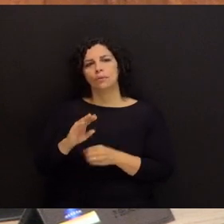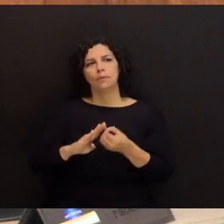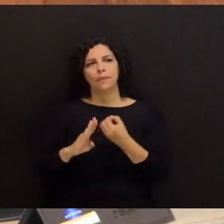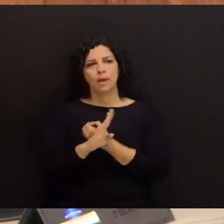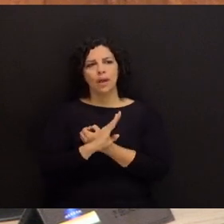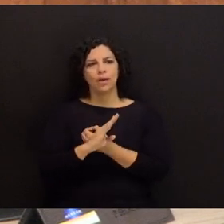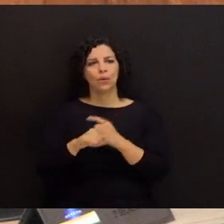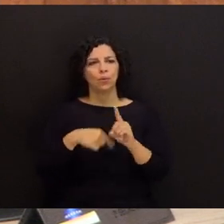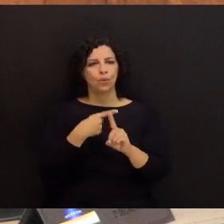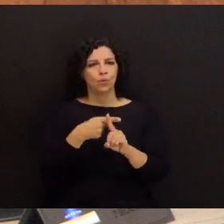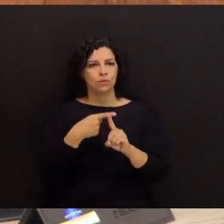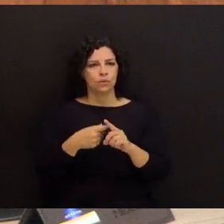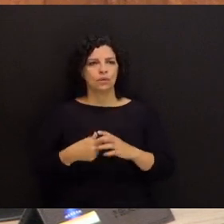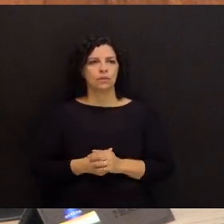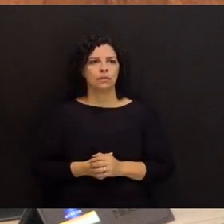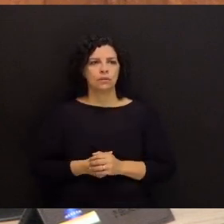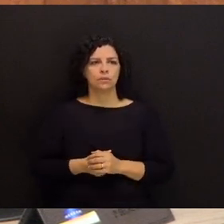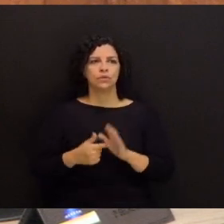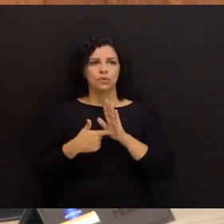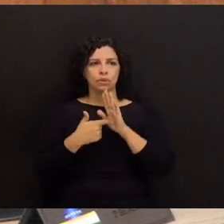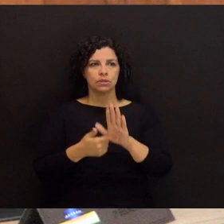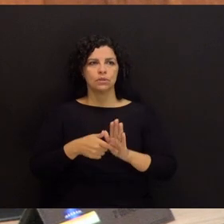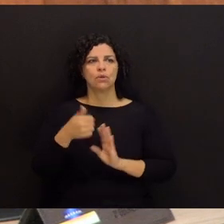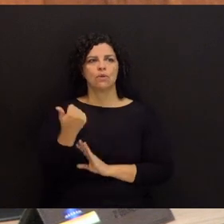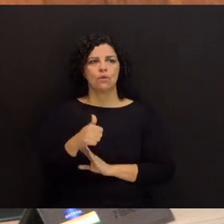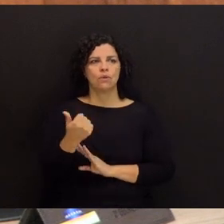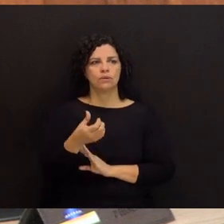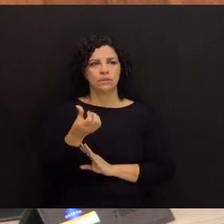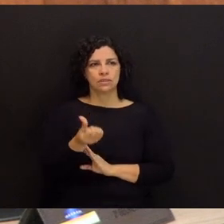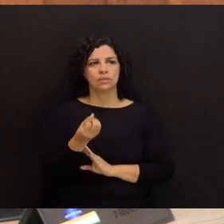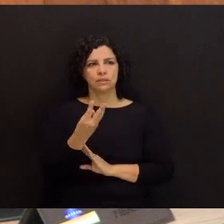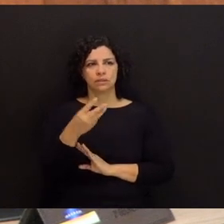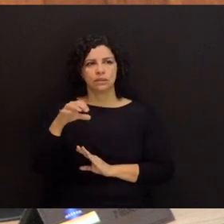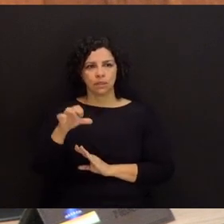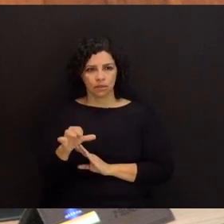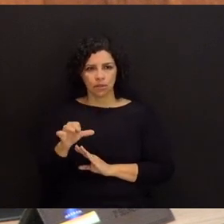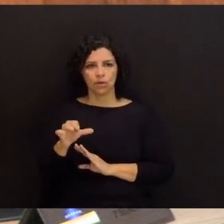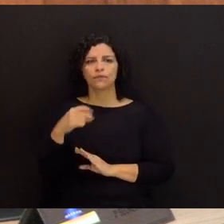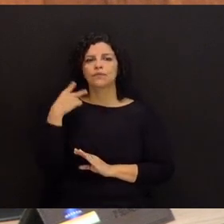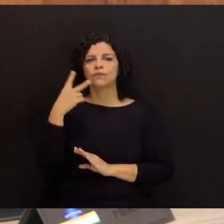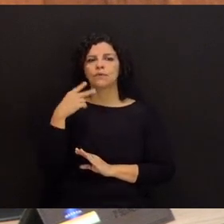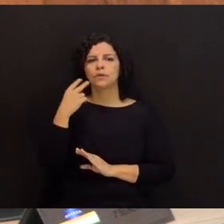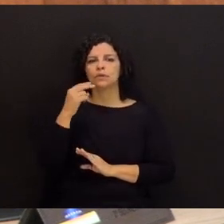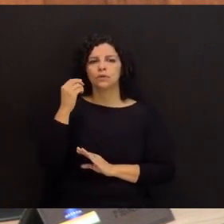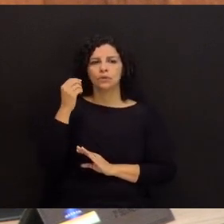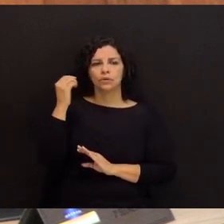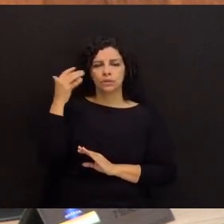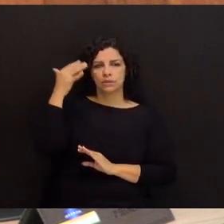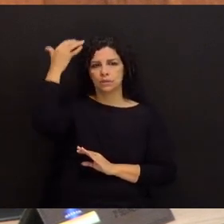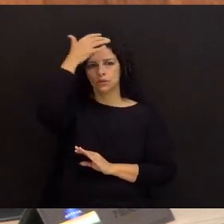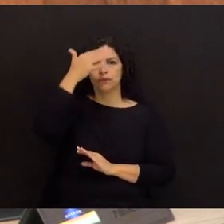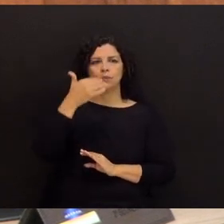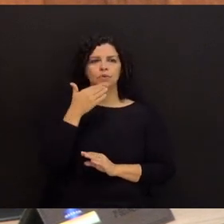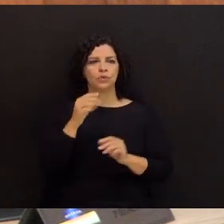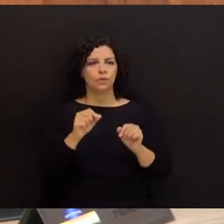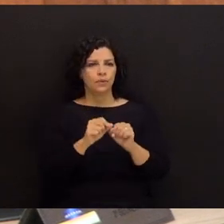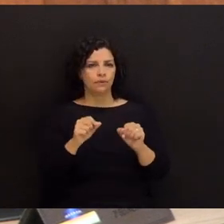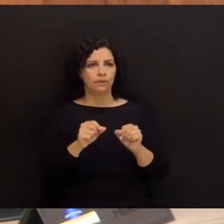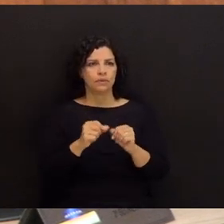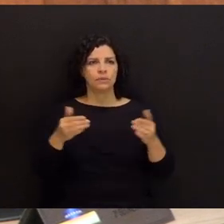Jardim Cruzeiro indicação de número 11 639 do vereador Silvio mecânico que seja